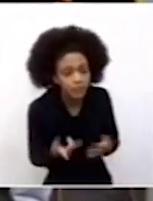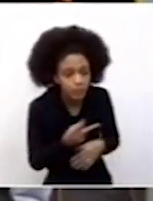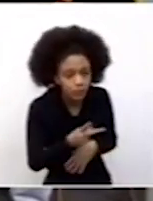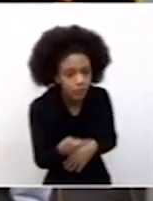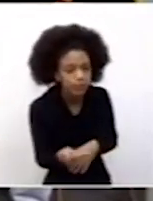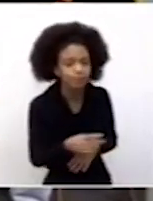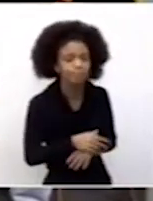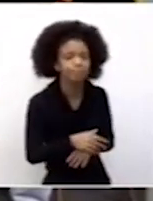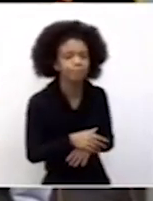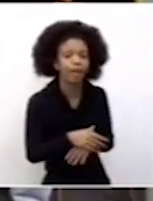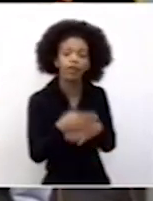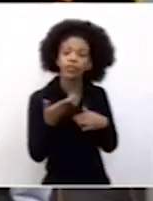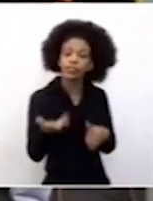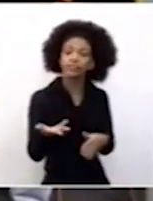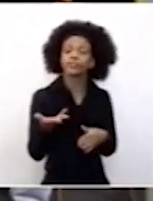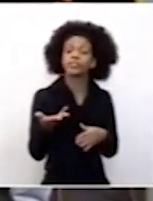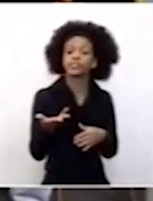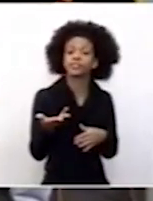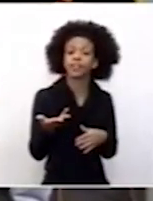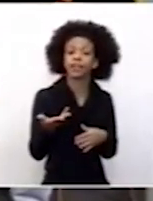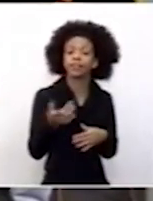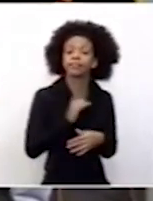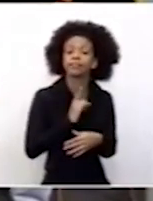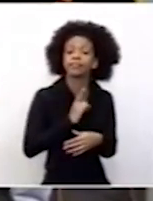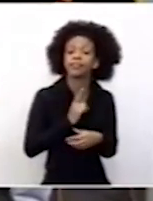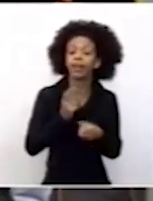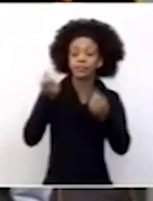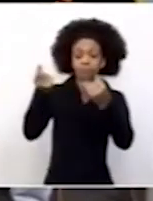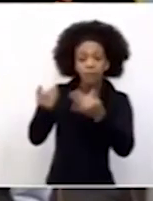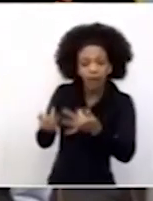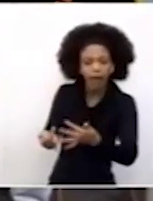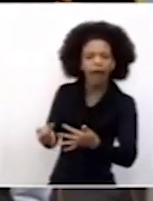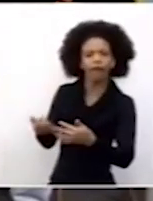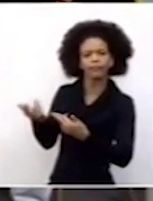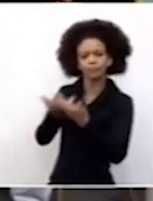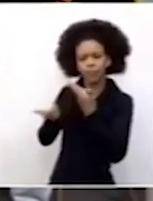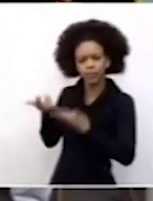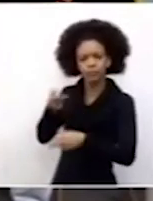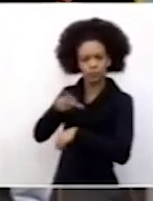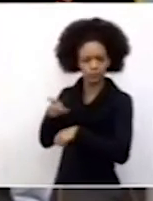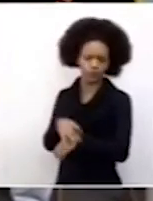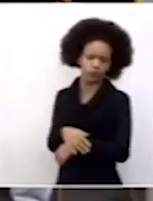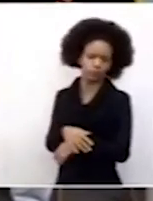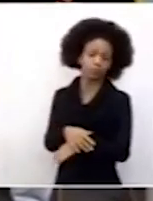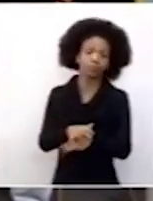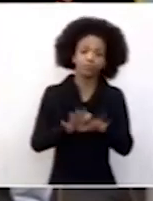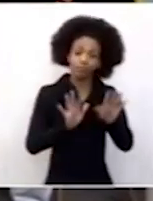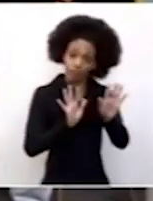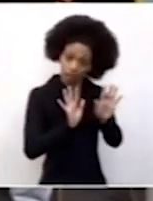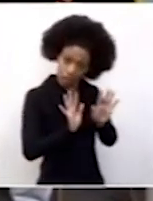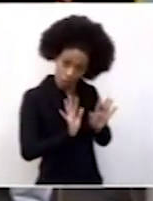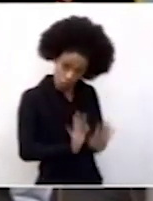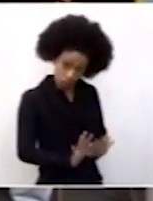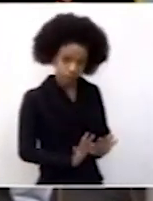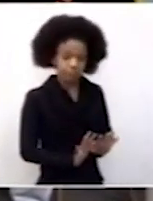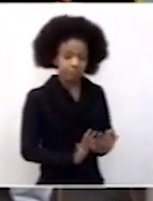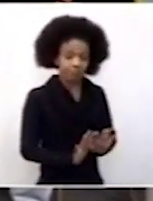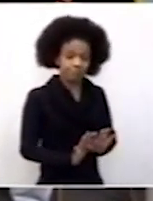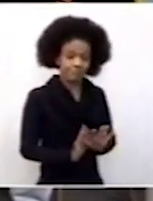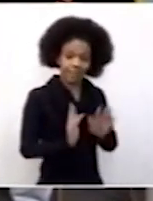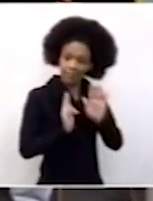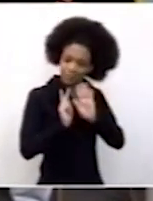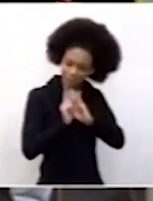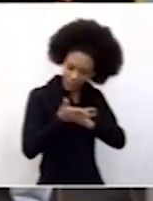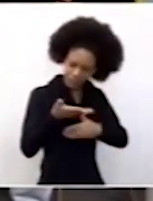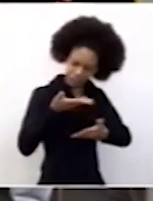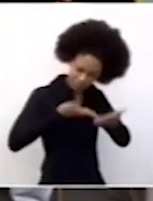tem a dizer sobre as respostas dos professores e professores nessa perspectiva da questão? Olha, muitas as contribuições,